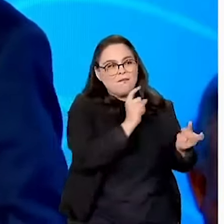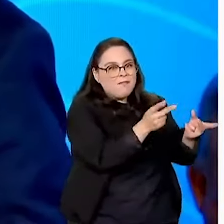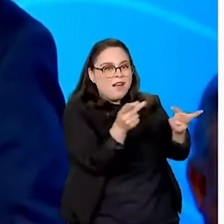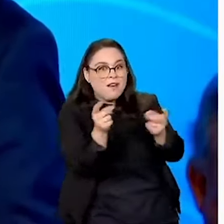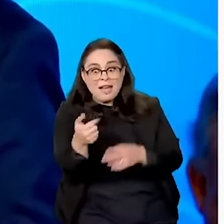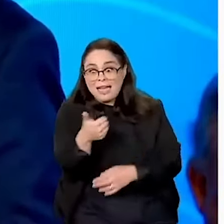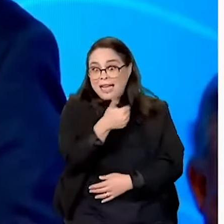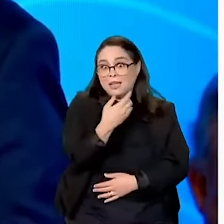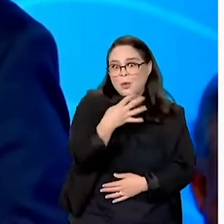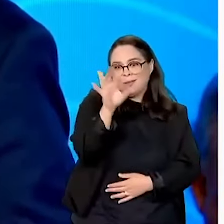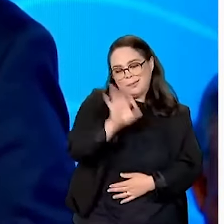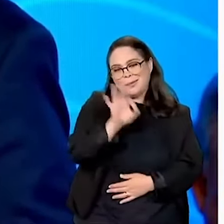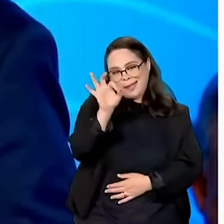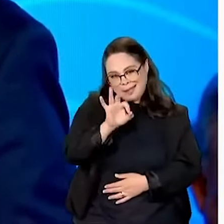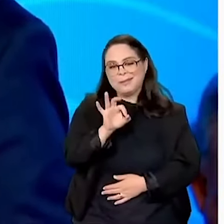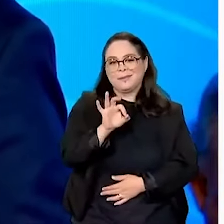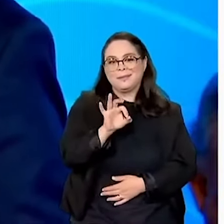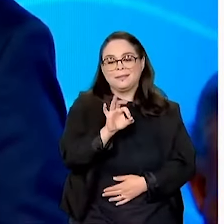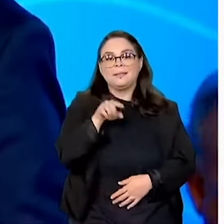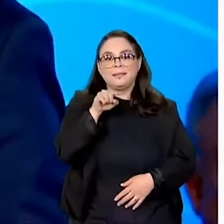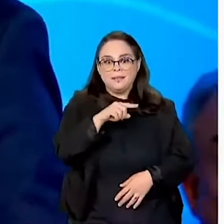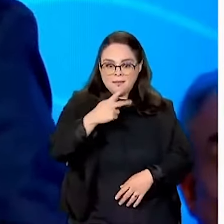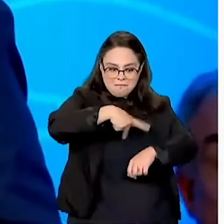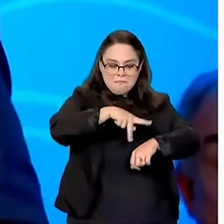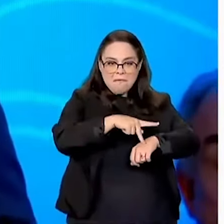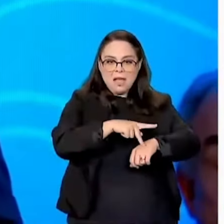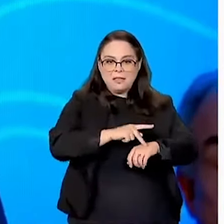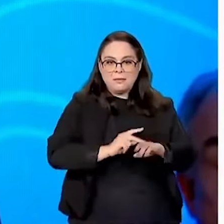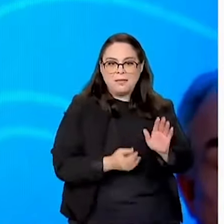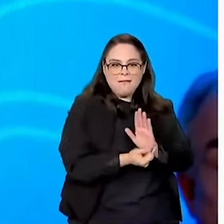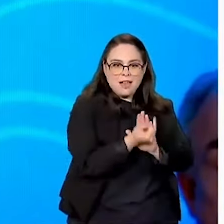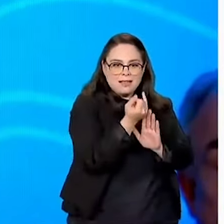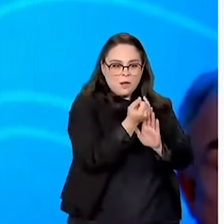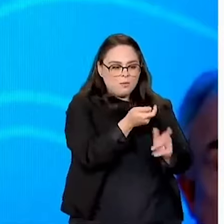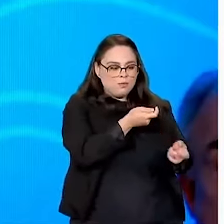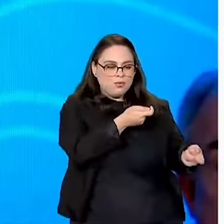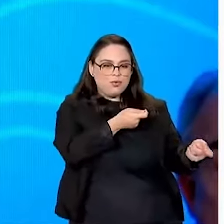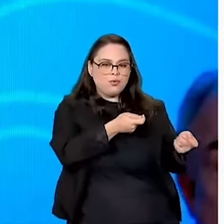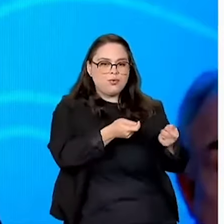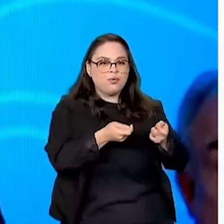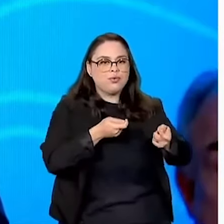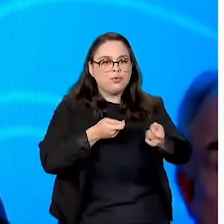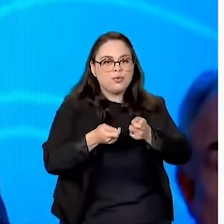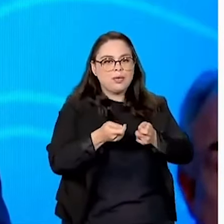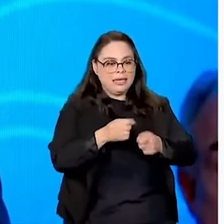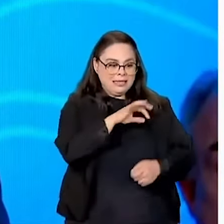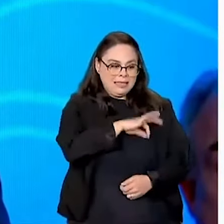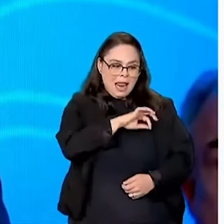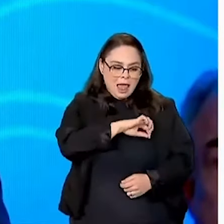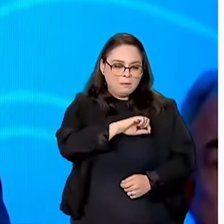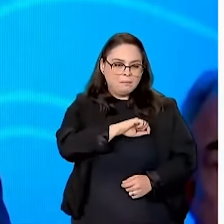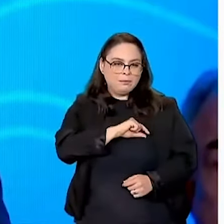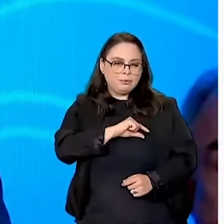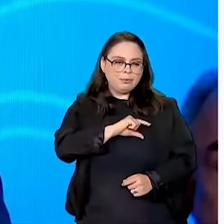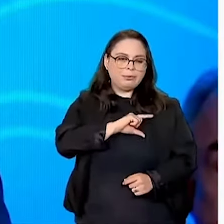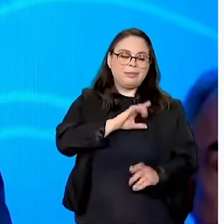quase 14%, e esse país estava com a inflação controlada e a massa salarial